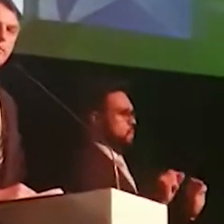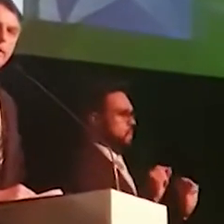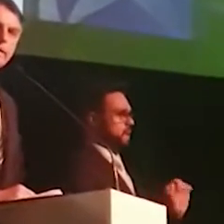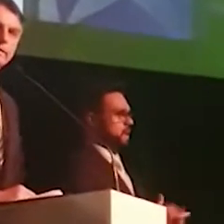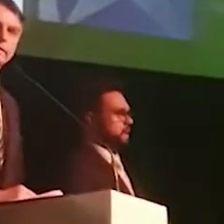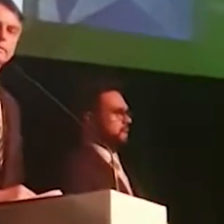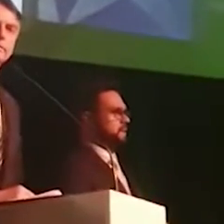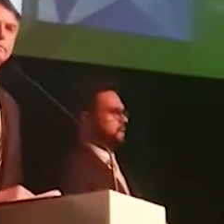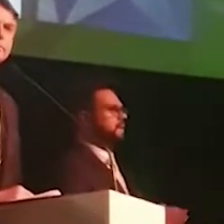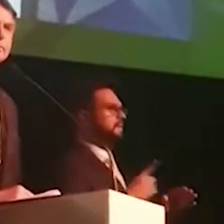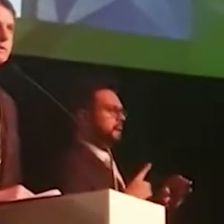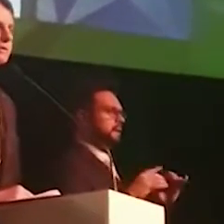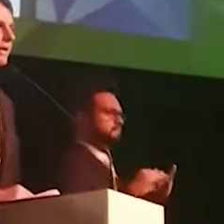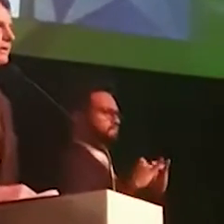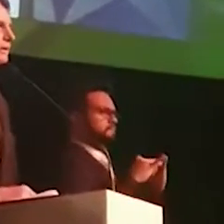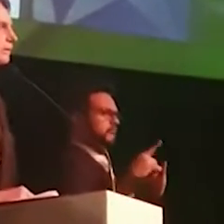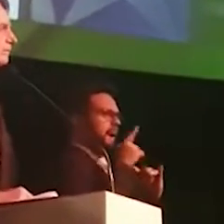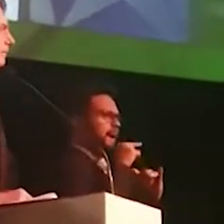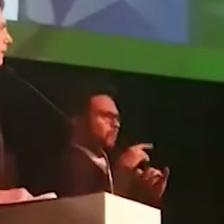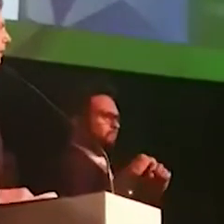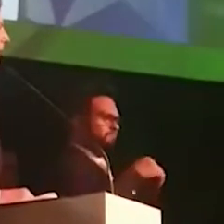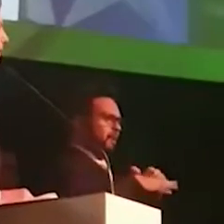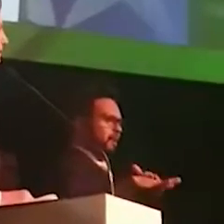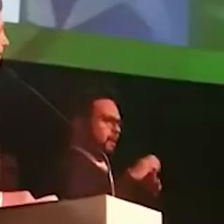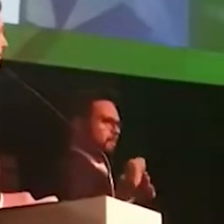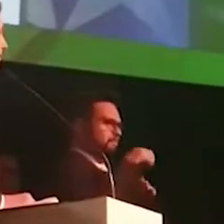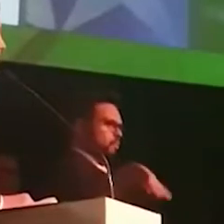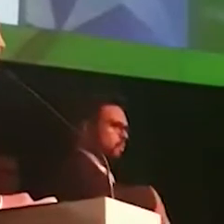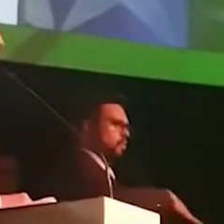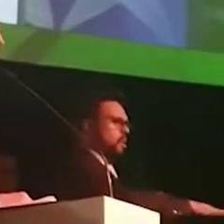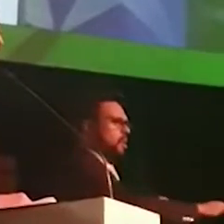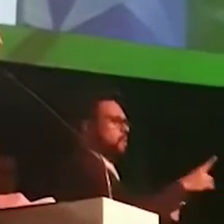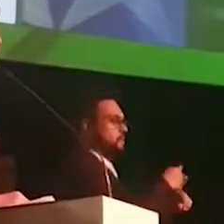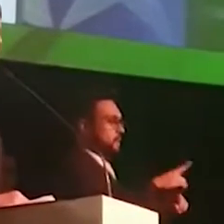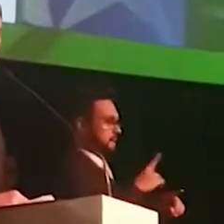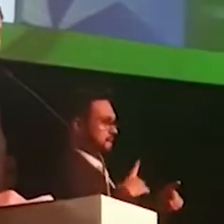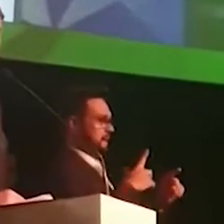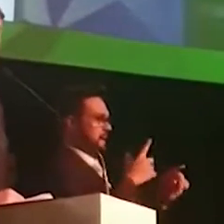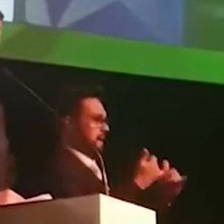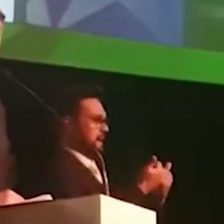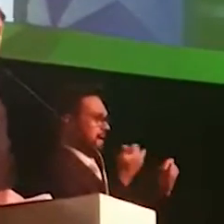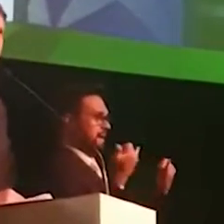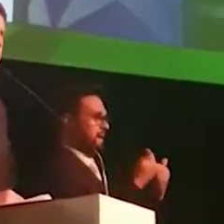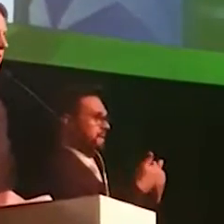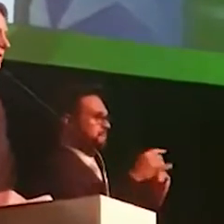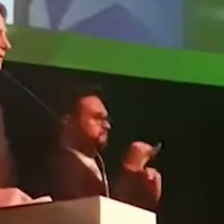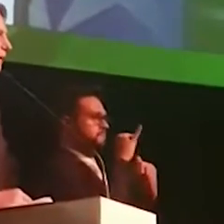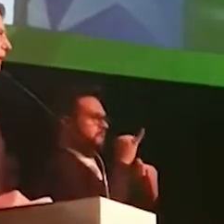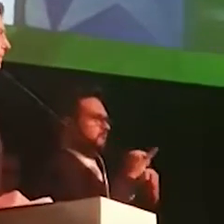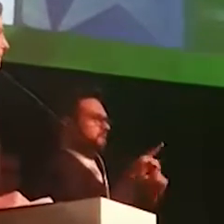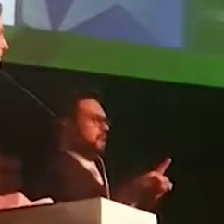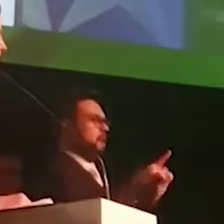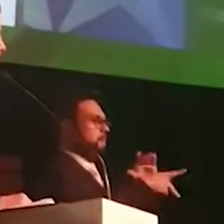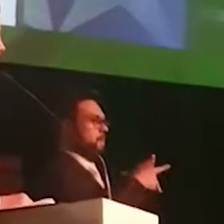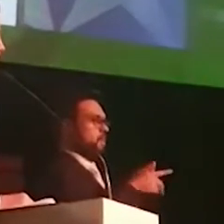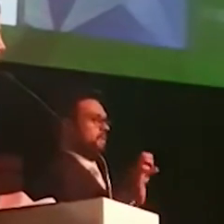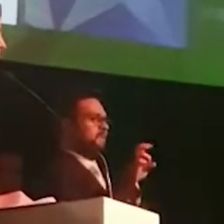de termoelétricas, já que a linha de transmissão de energia que vinha de Guri, na